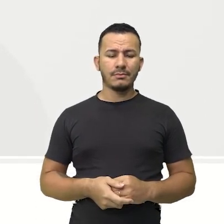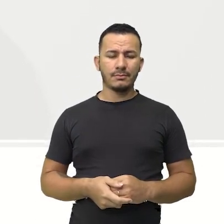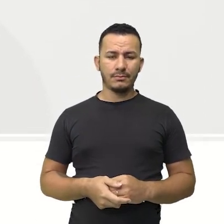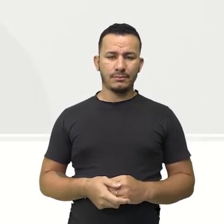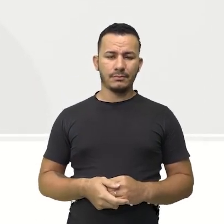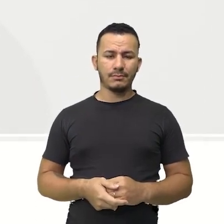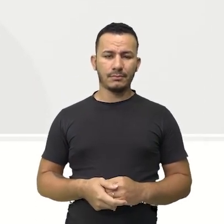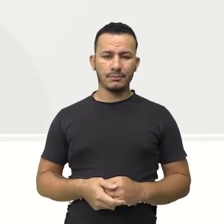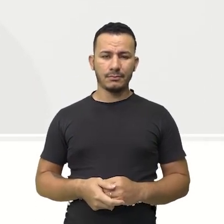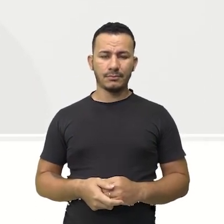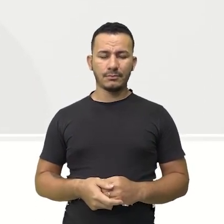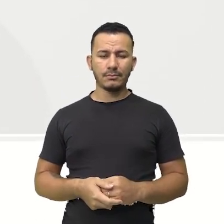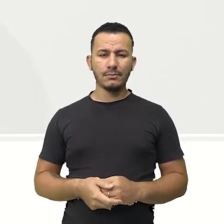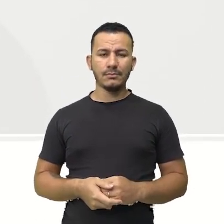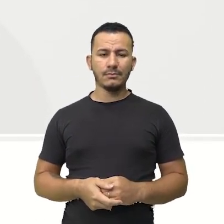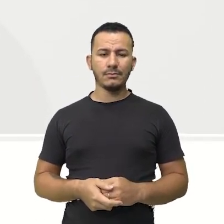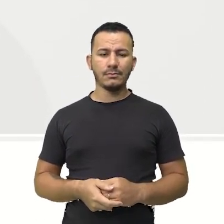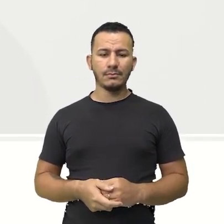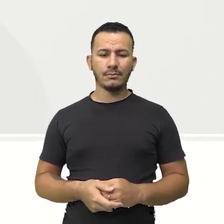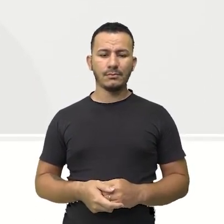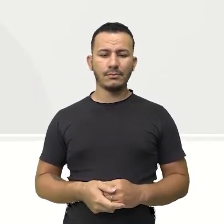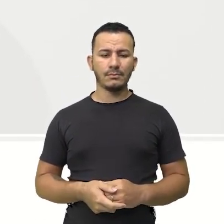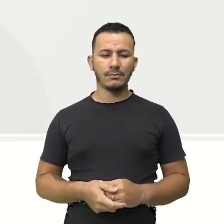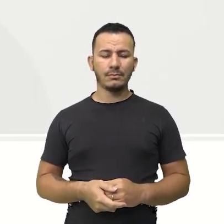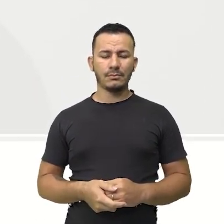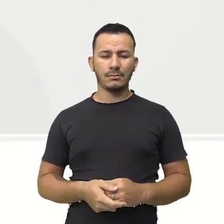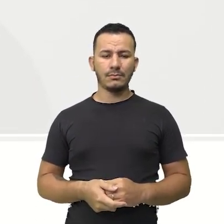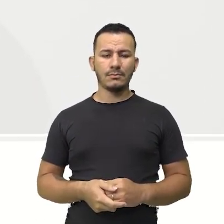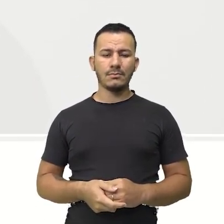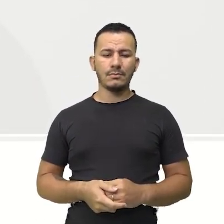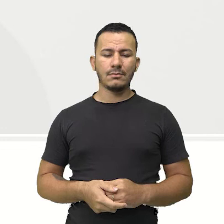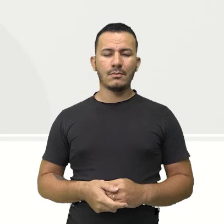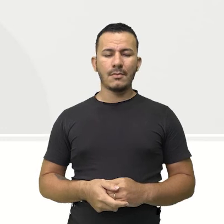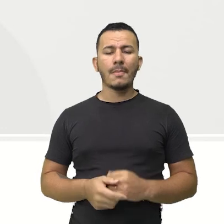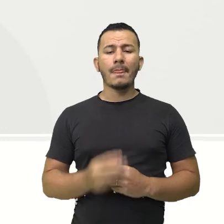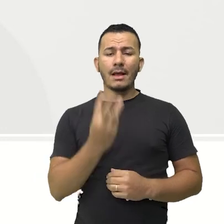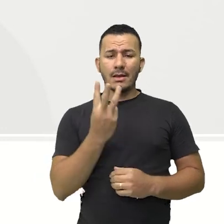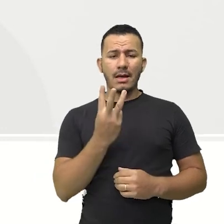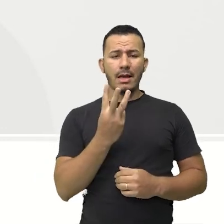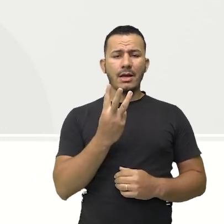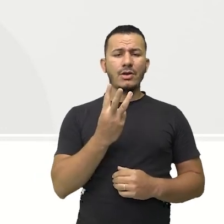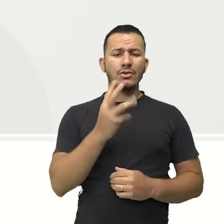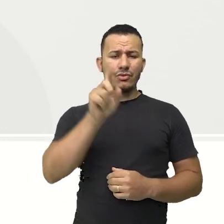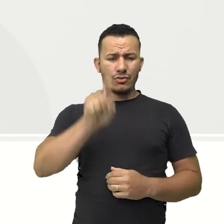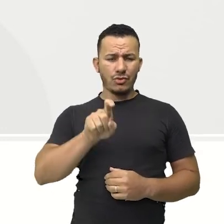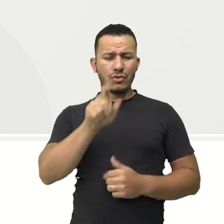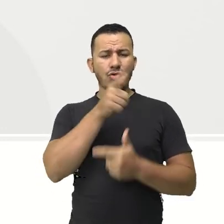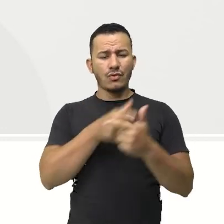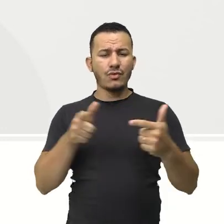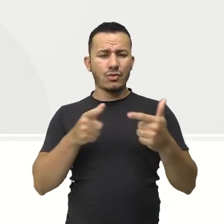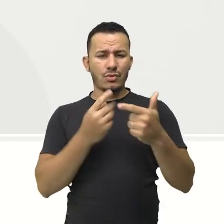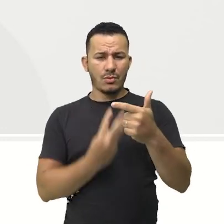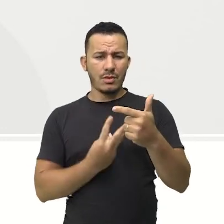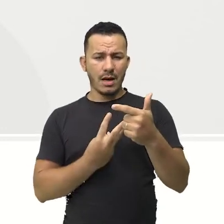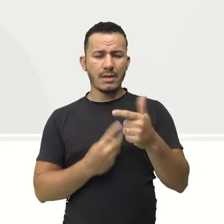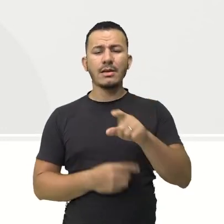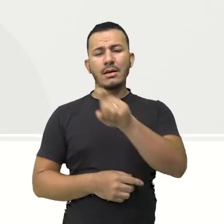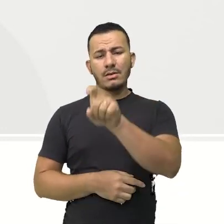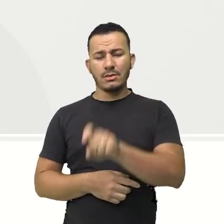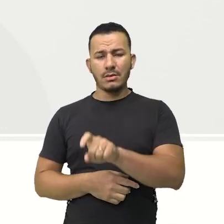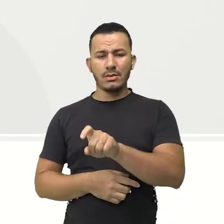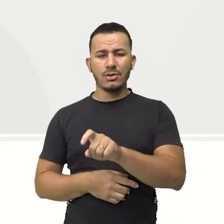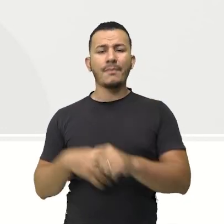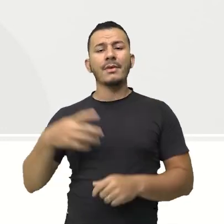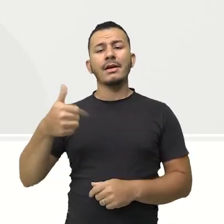isso, vamos ficar então com 3x dividido por 3, a resposta é x.